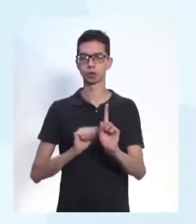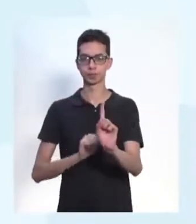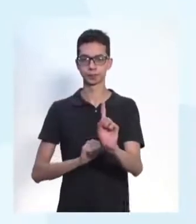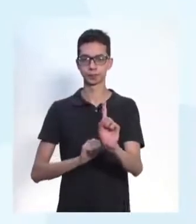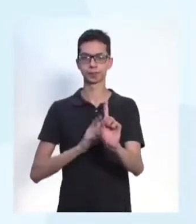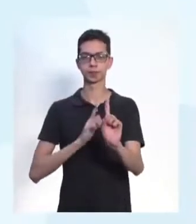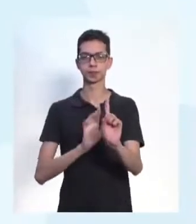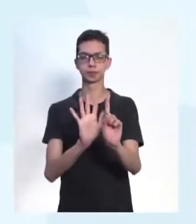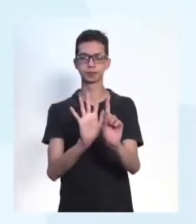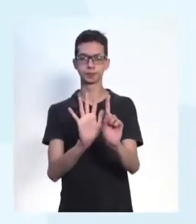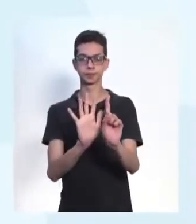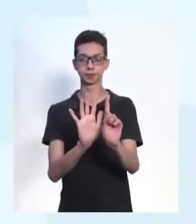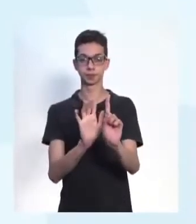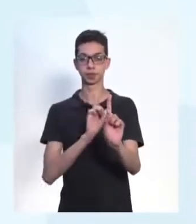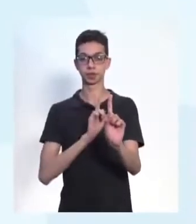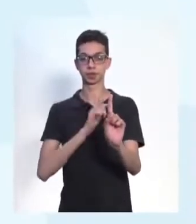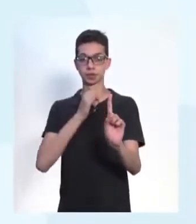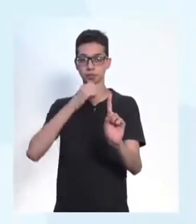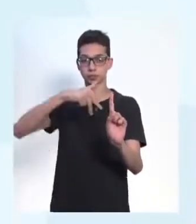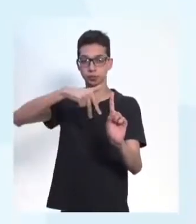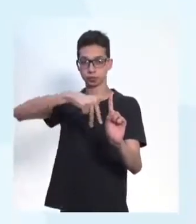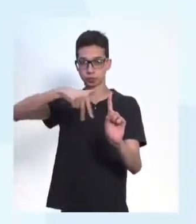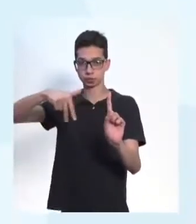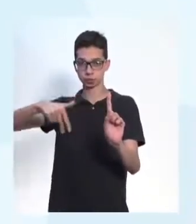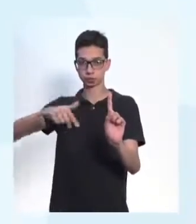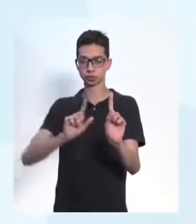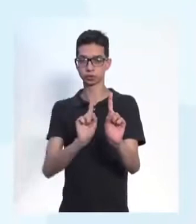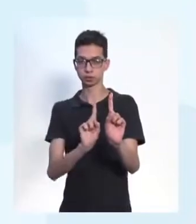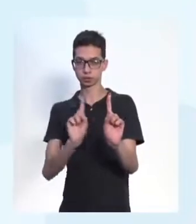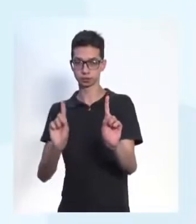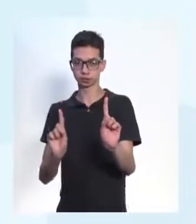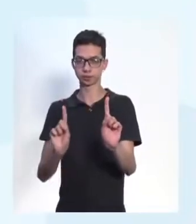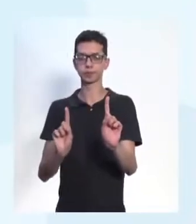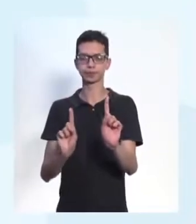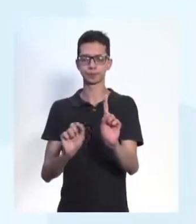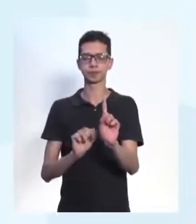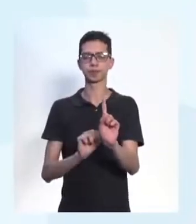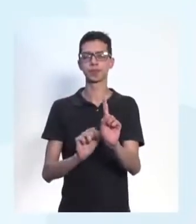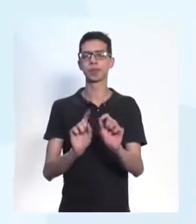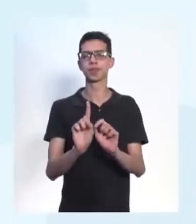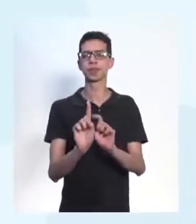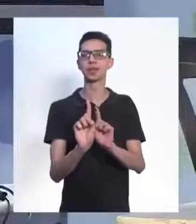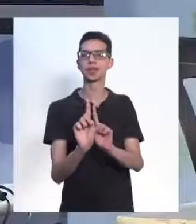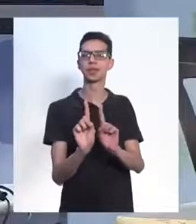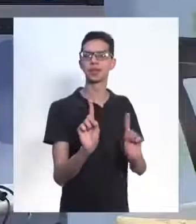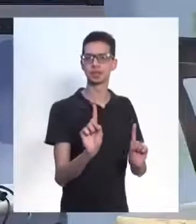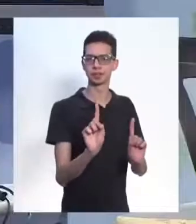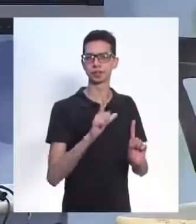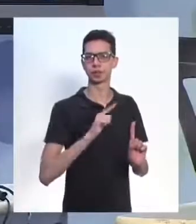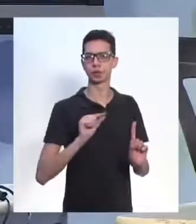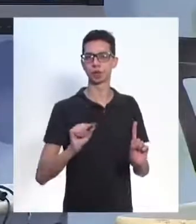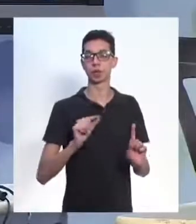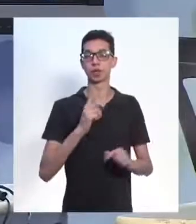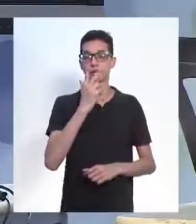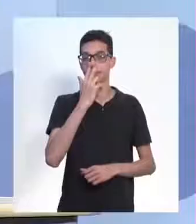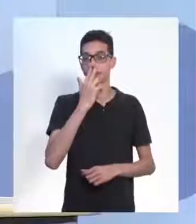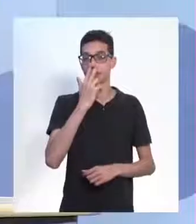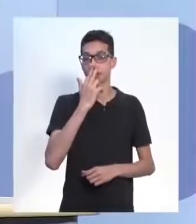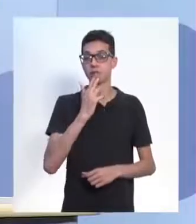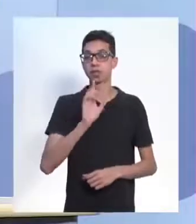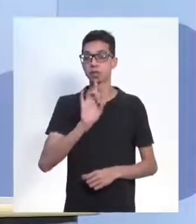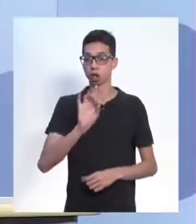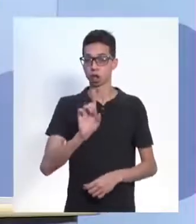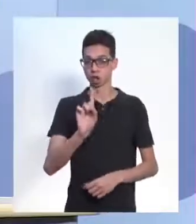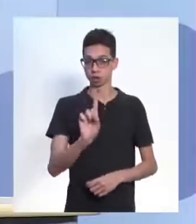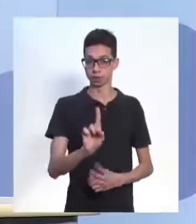sombra, né? São mais sombreadas, não é, Andréia? A gente tem a gravata aí que se sobressai, né? Nesse do meio. A gravata